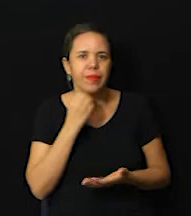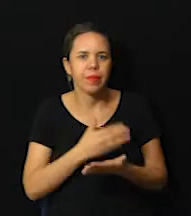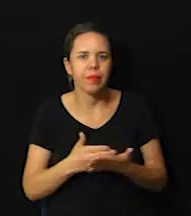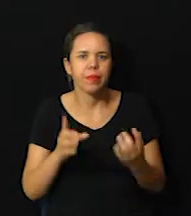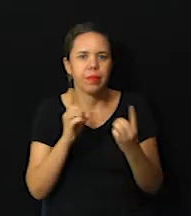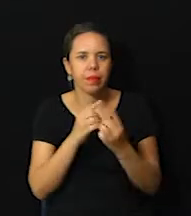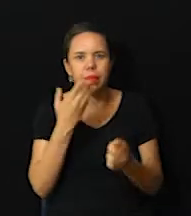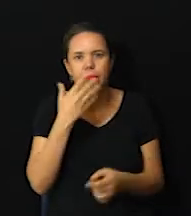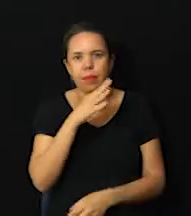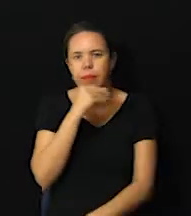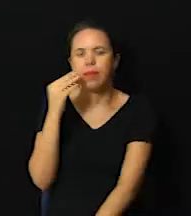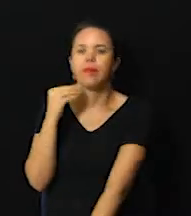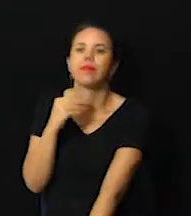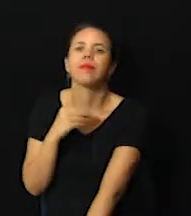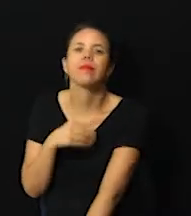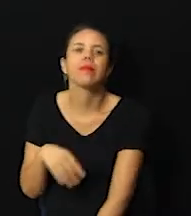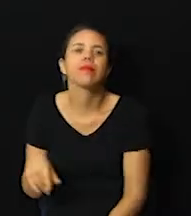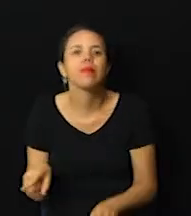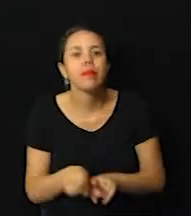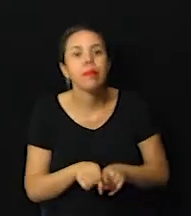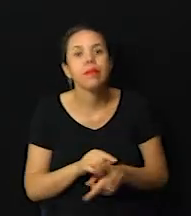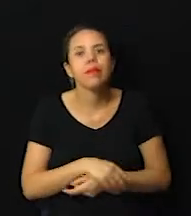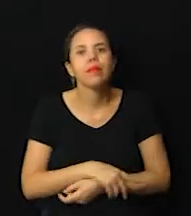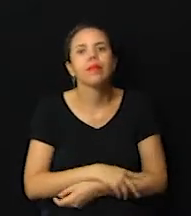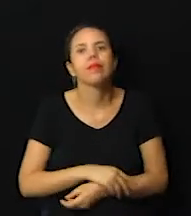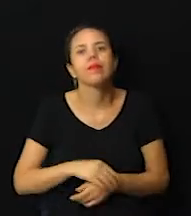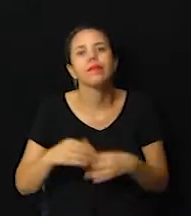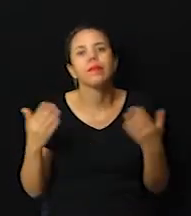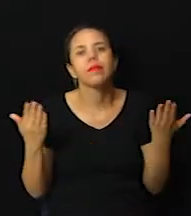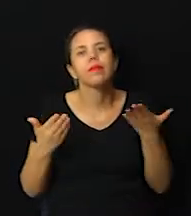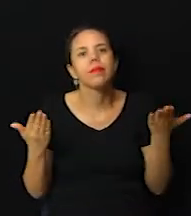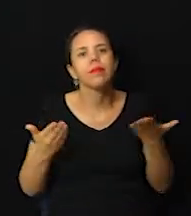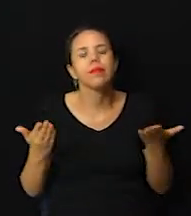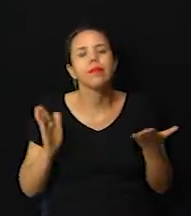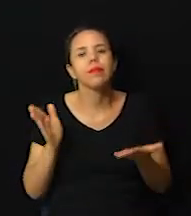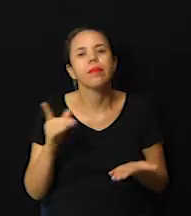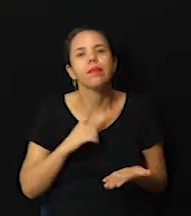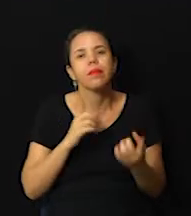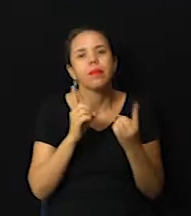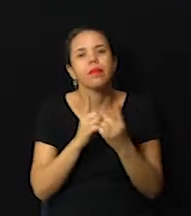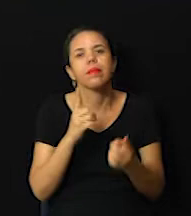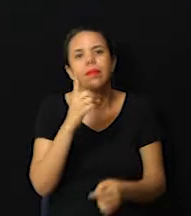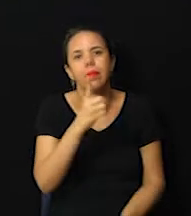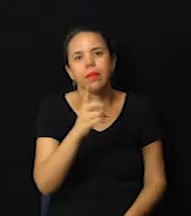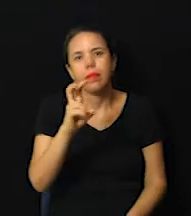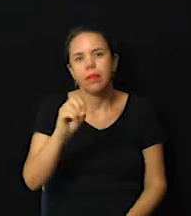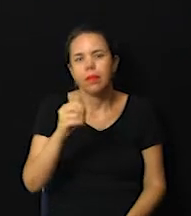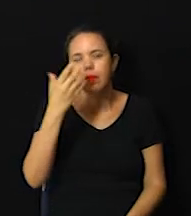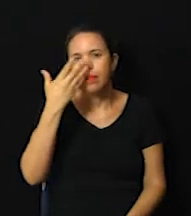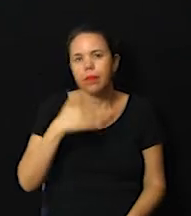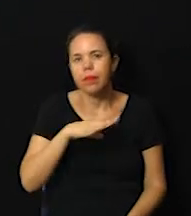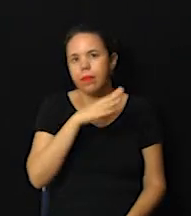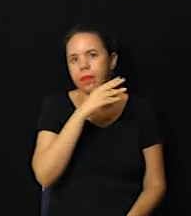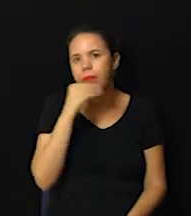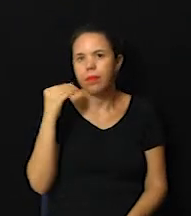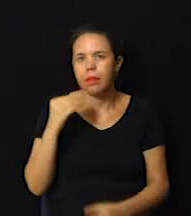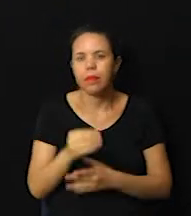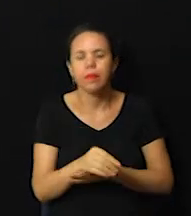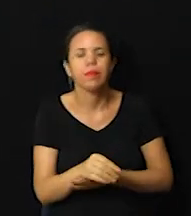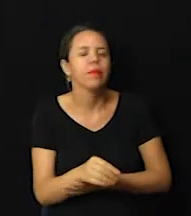as crianças e adolescentes também. E hoje a gente atende 150 crianças e